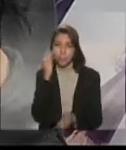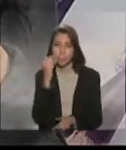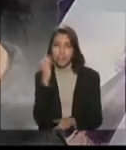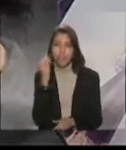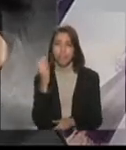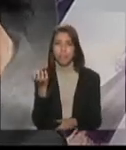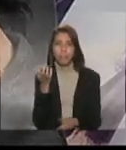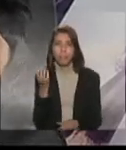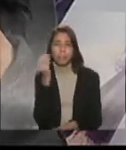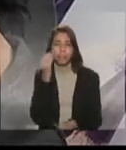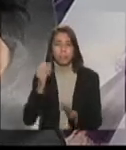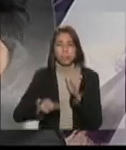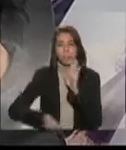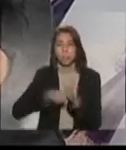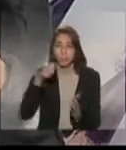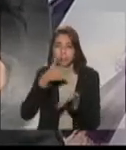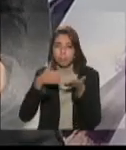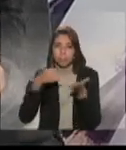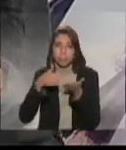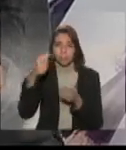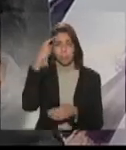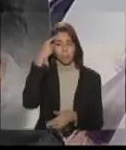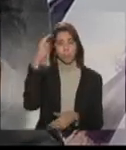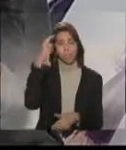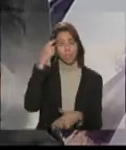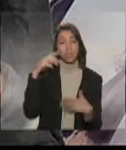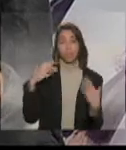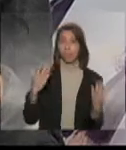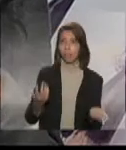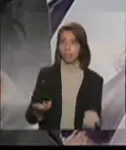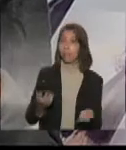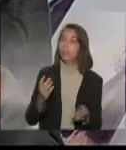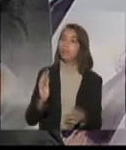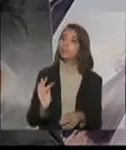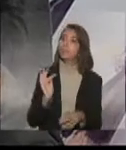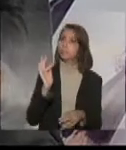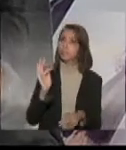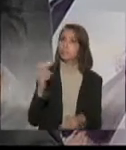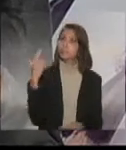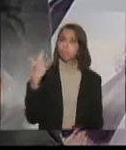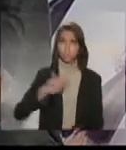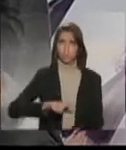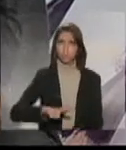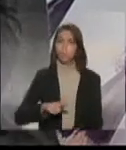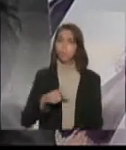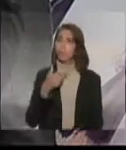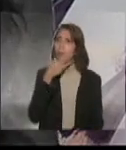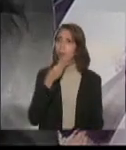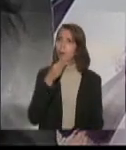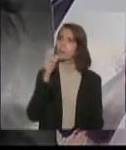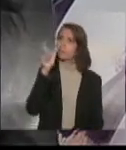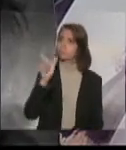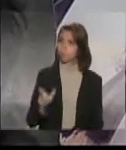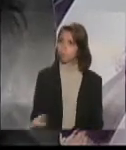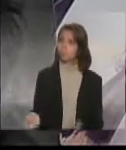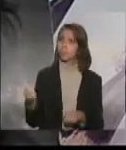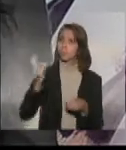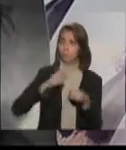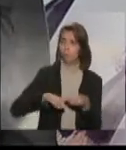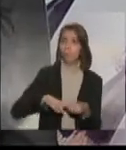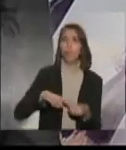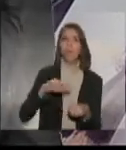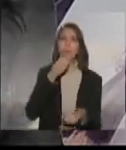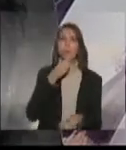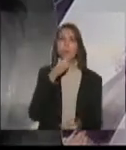você fica sempre querendo ter aquela primeira vez então assim sem ficar pensando não um dia ele será novamente aquele cara da